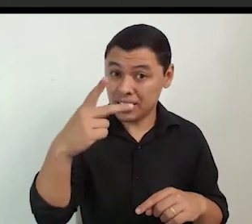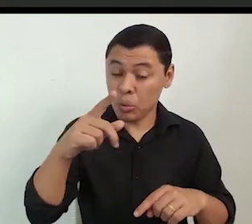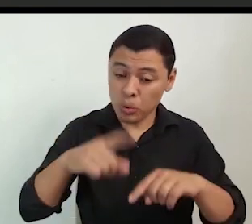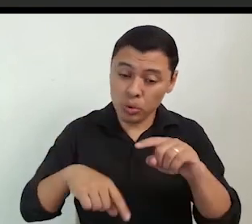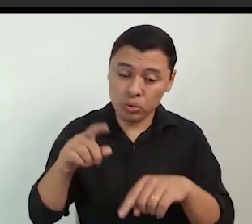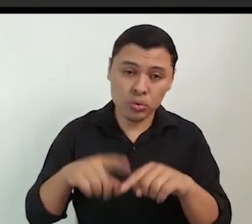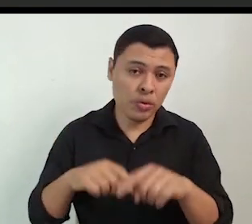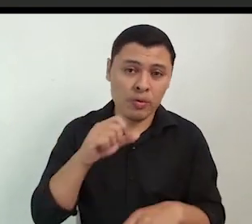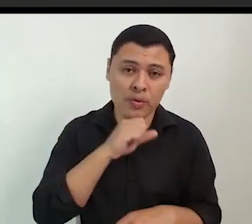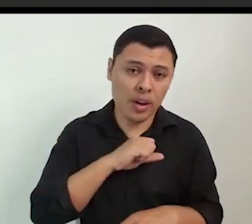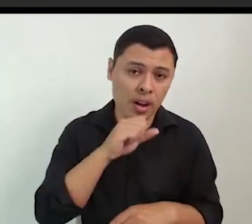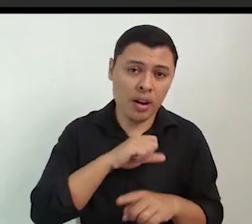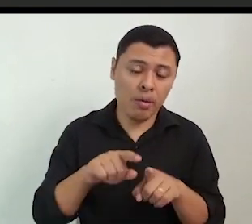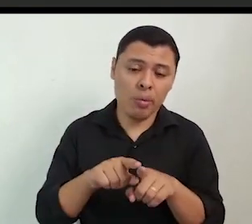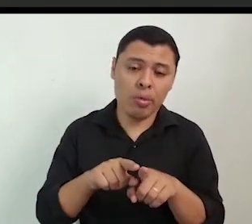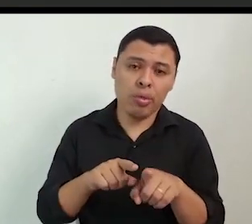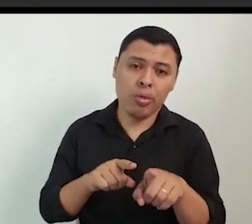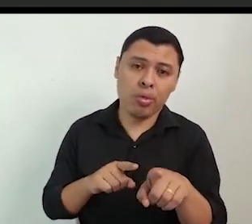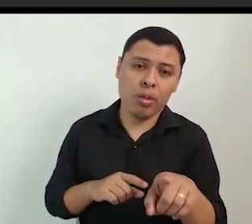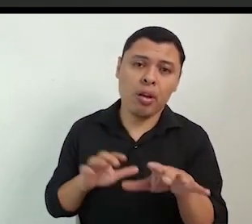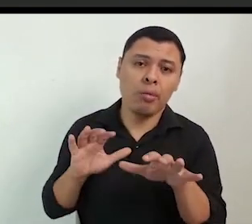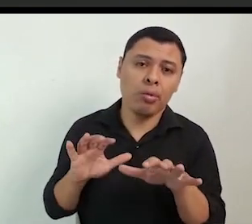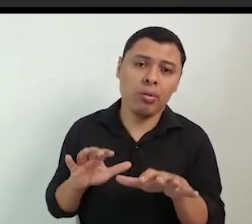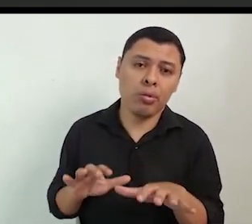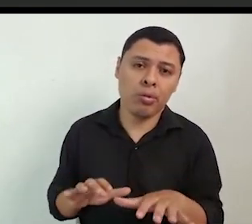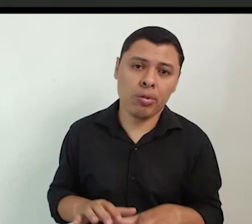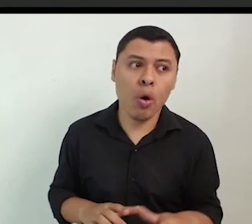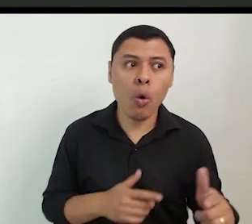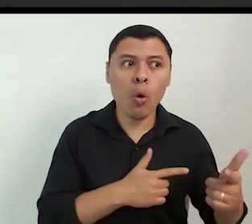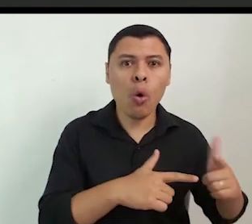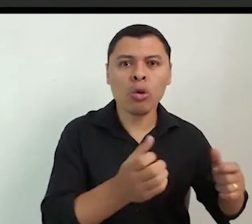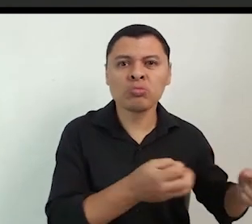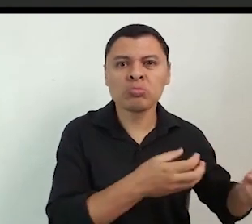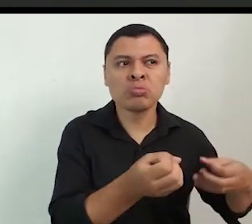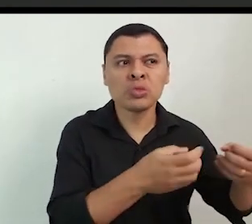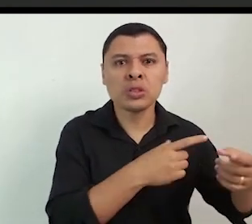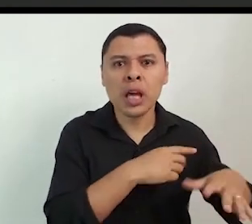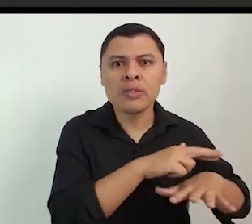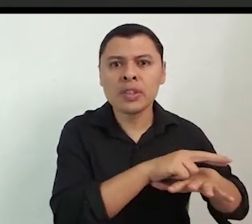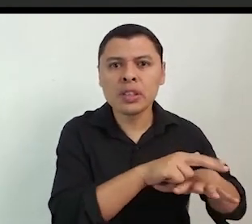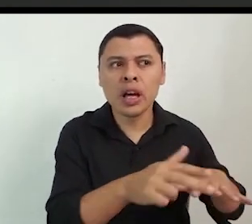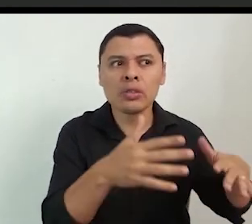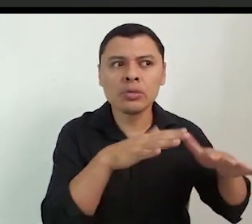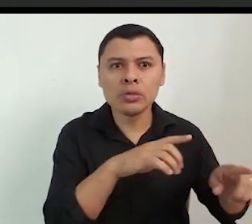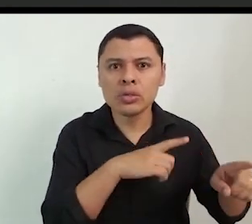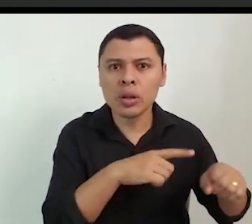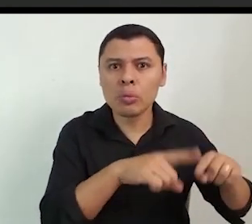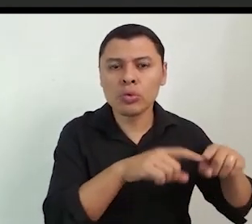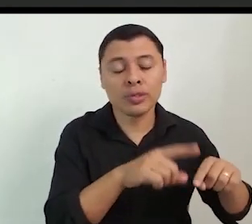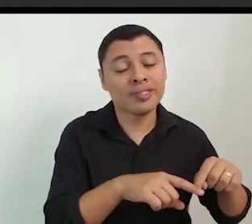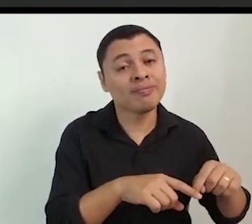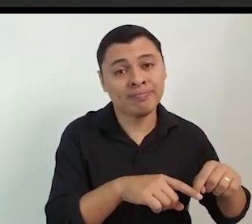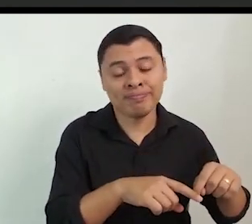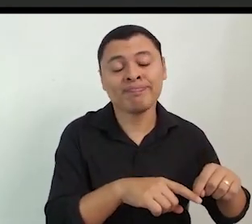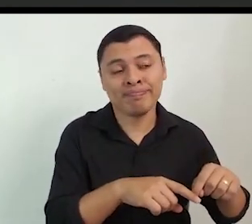infelizmente, vai estar um pouquinho mais empobrecido. E hoje, no business,